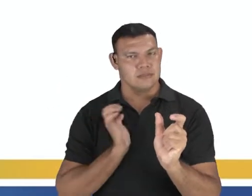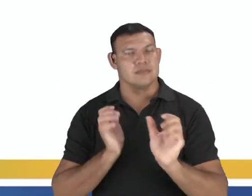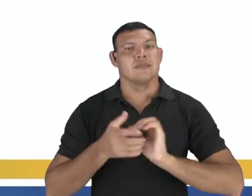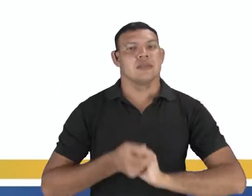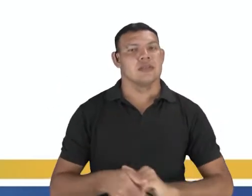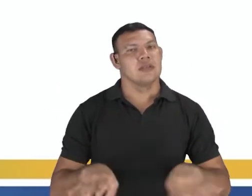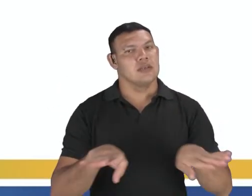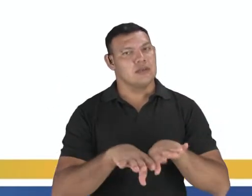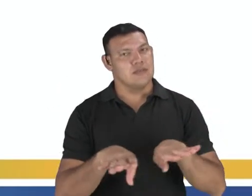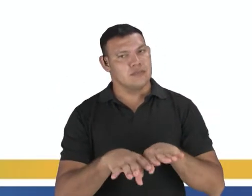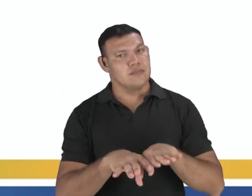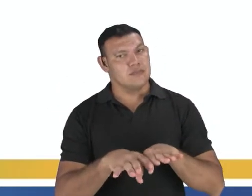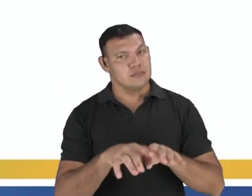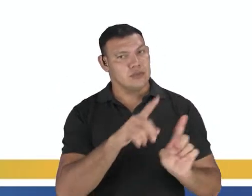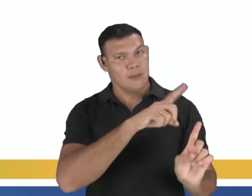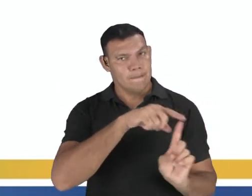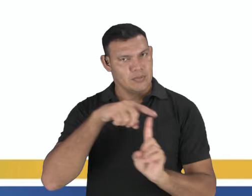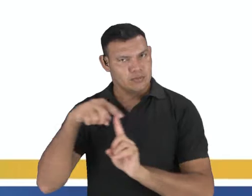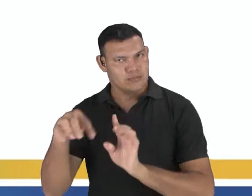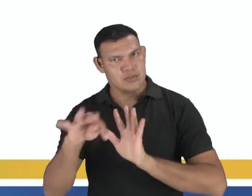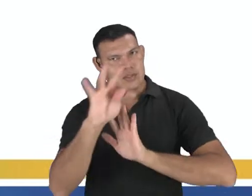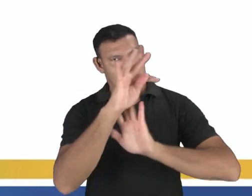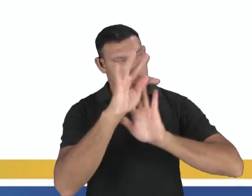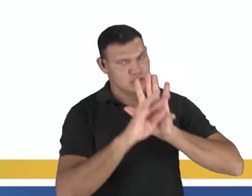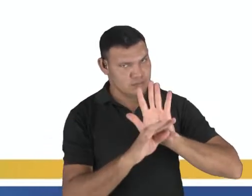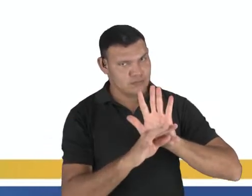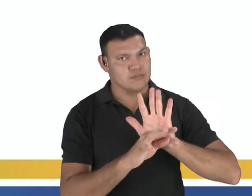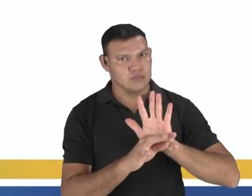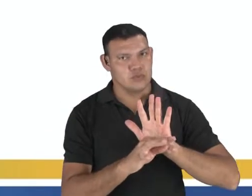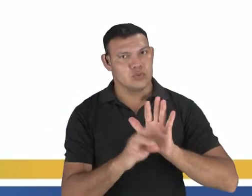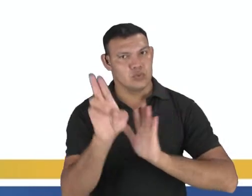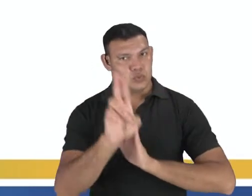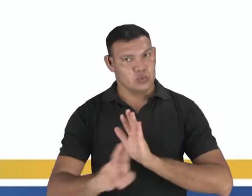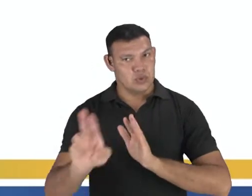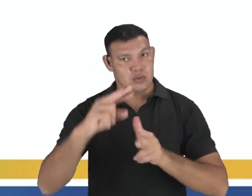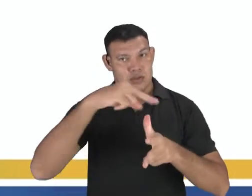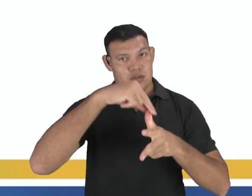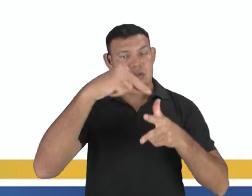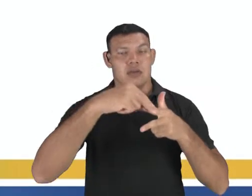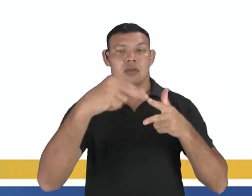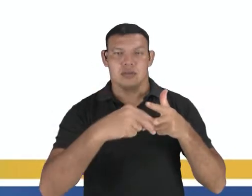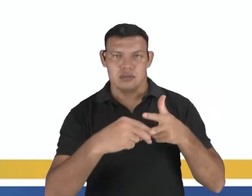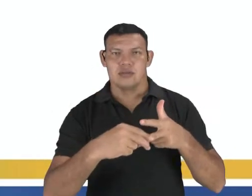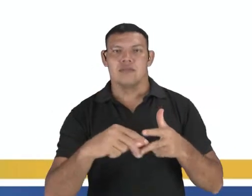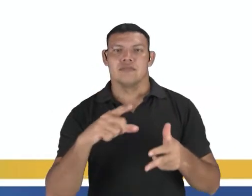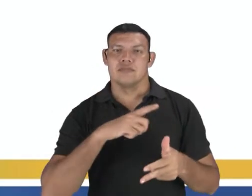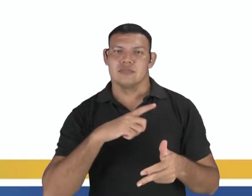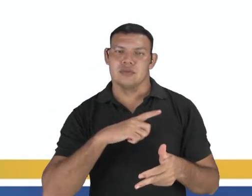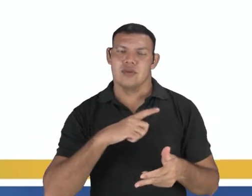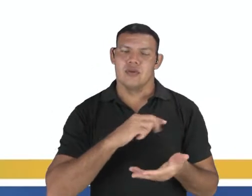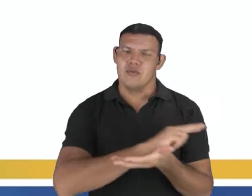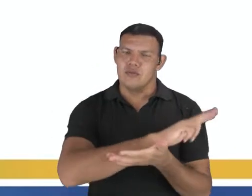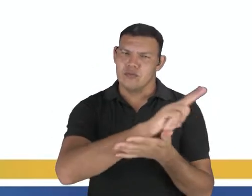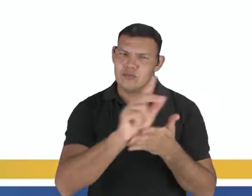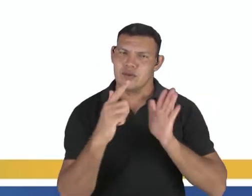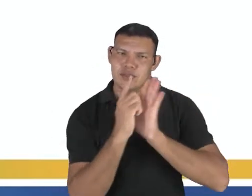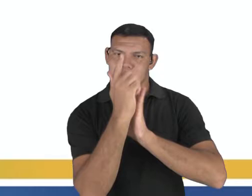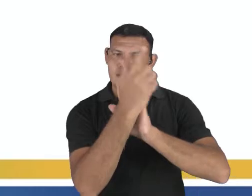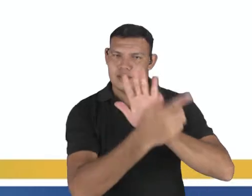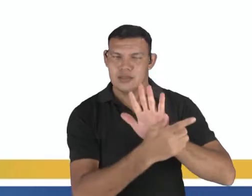assunto. Esse tipo de texto, que é aplicado nas redações do Enem, inclui os diferentes gêneros, tais